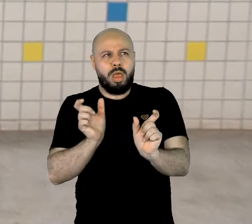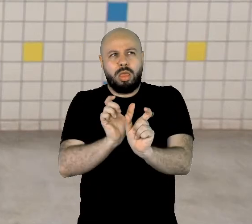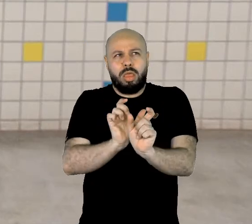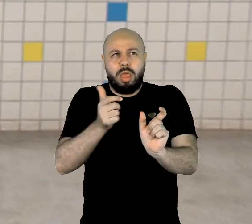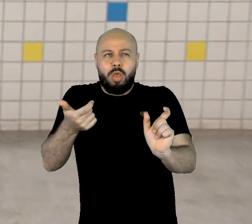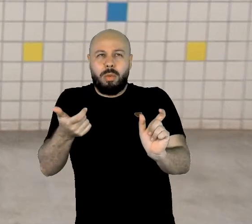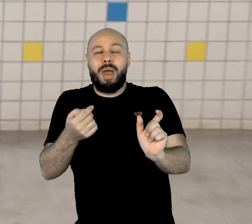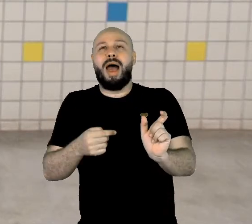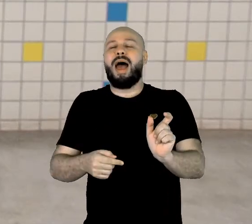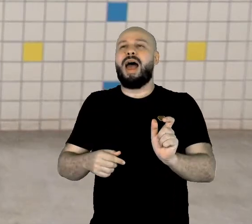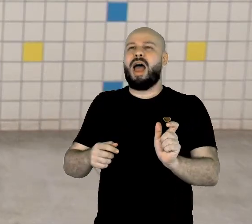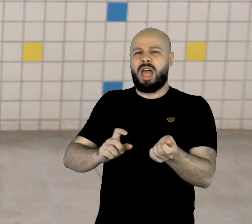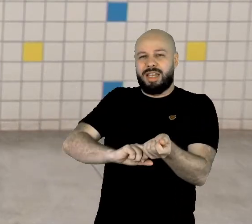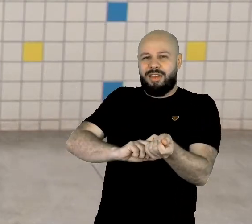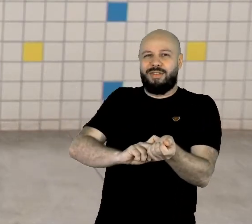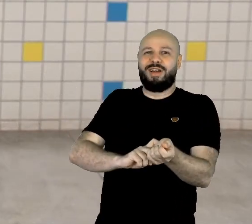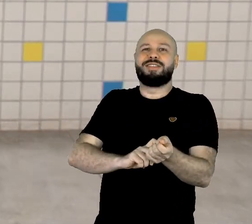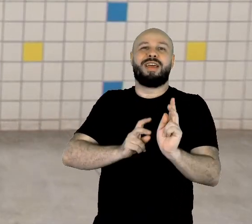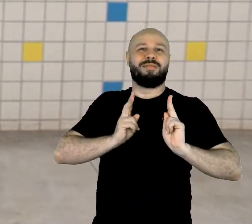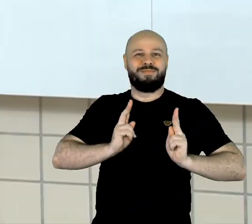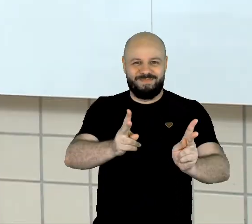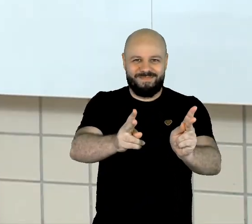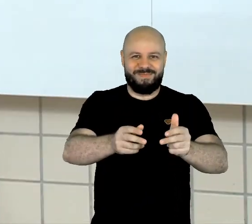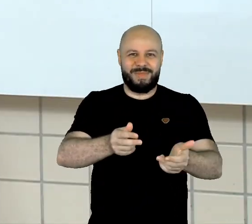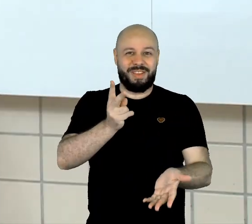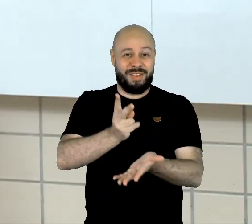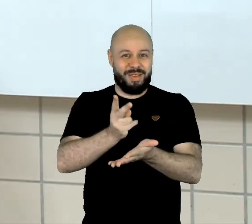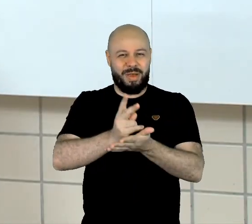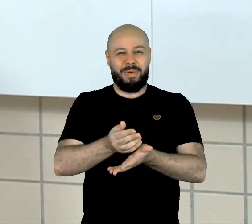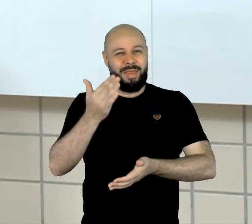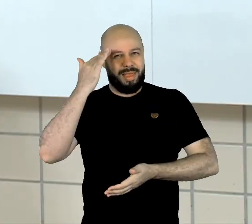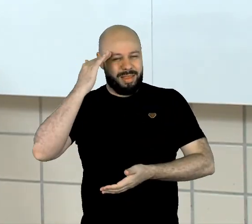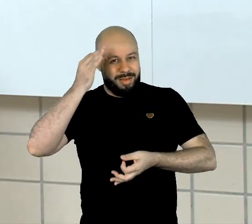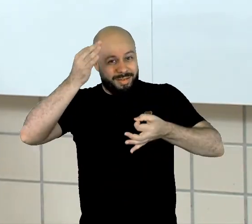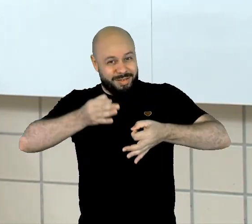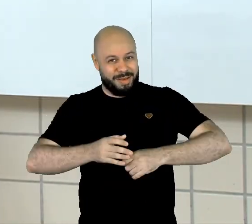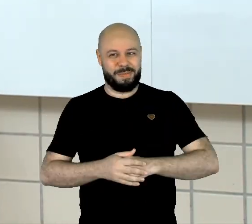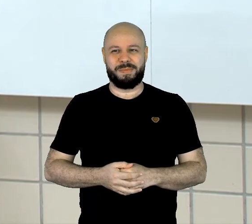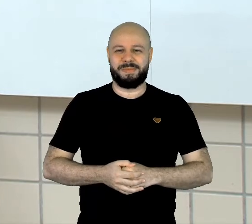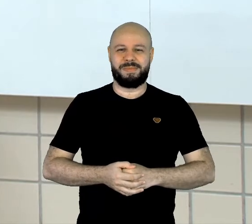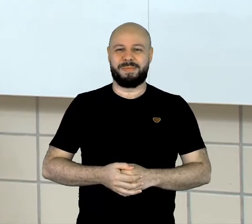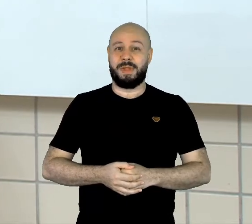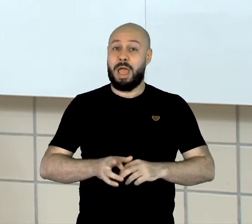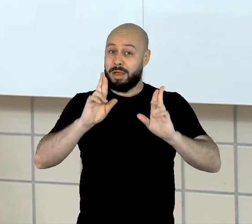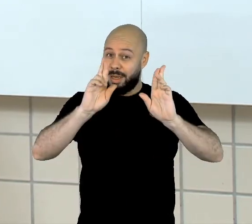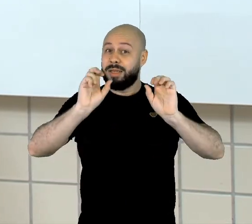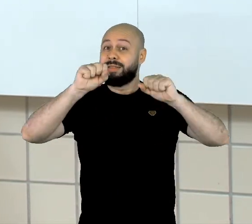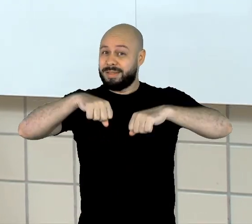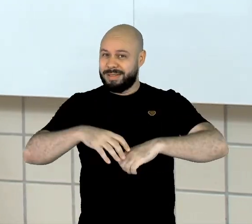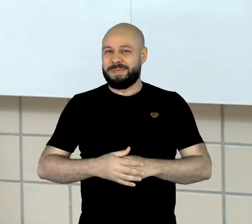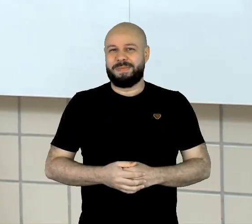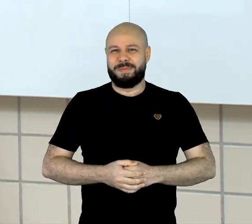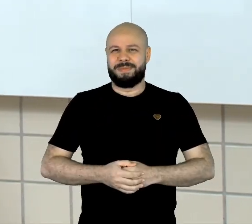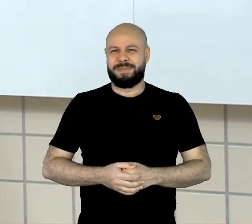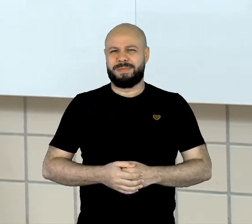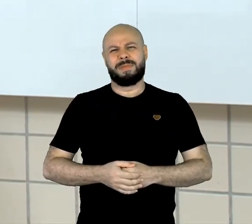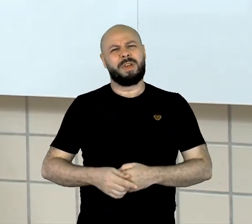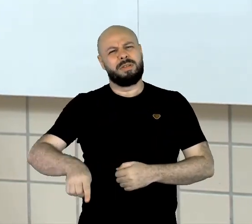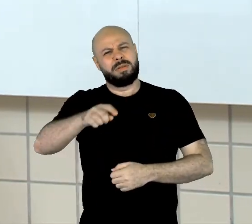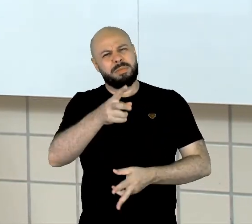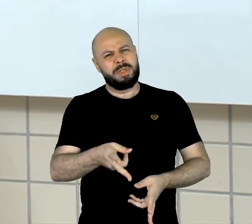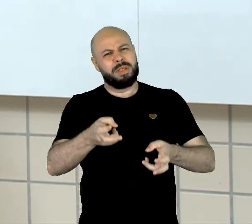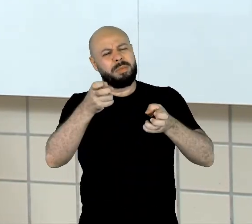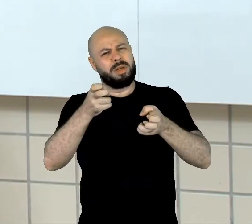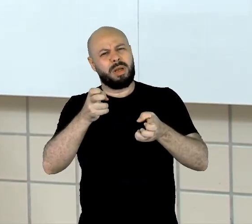Certinho? Compreenderam? Entenderam? Espero que sim. Conseguiram